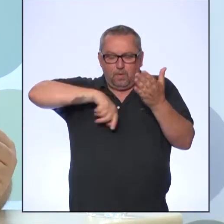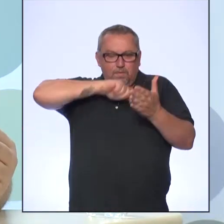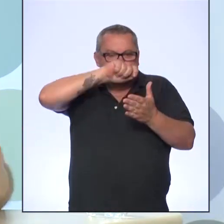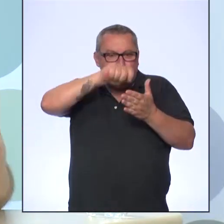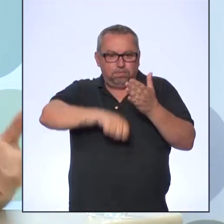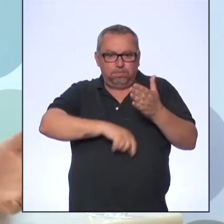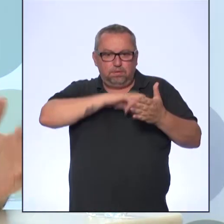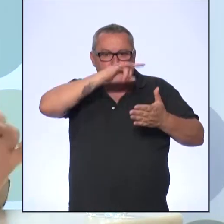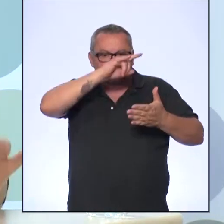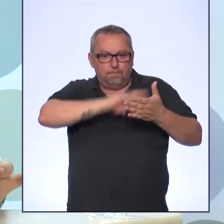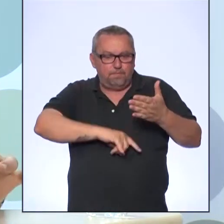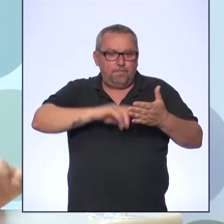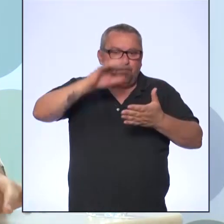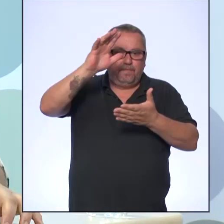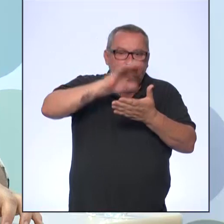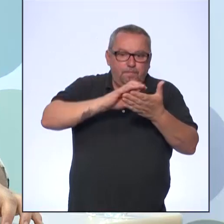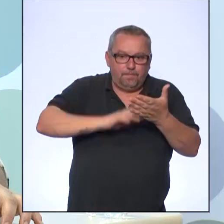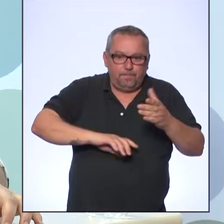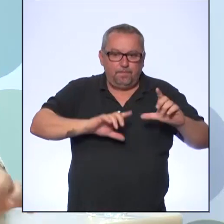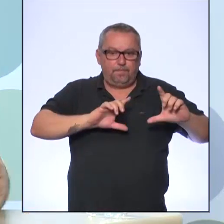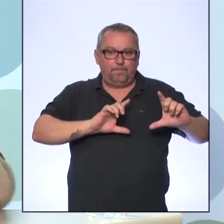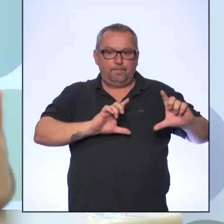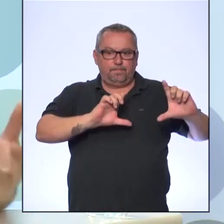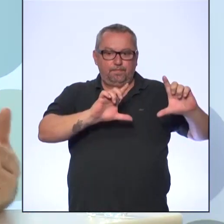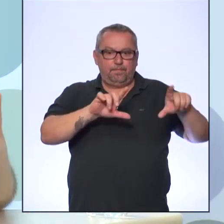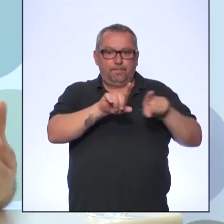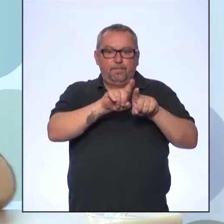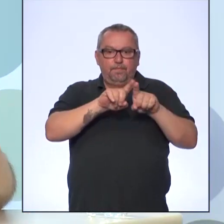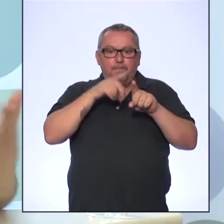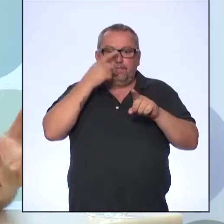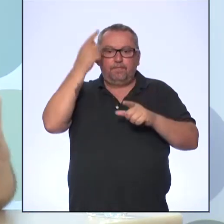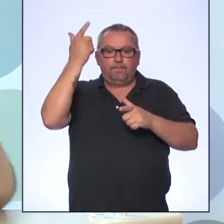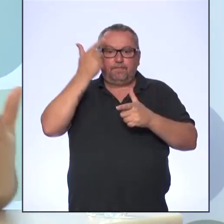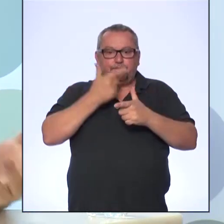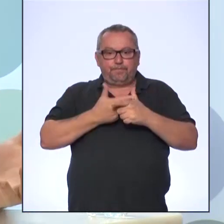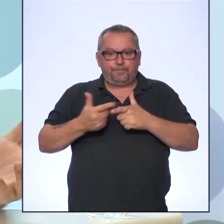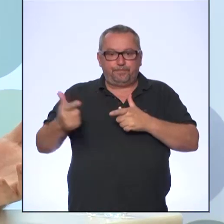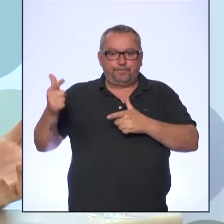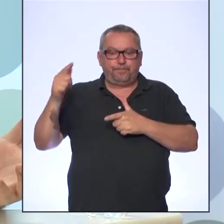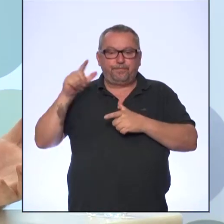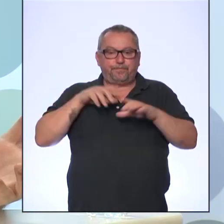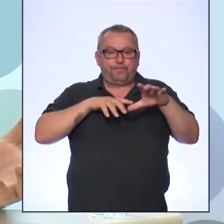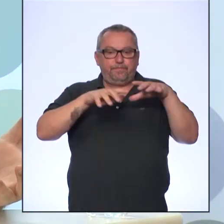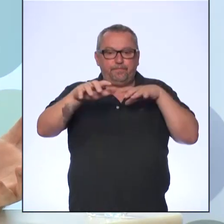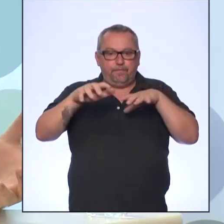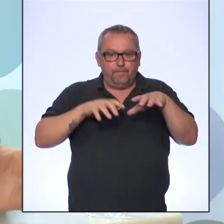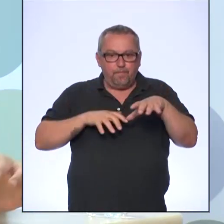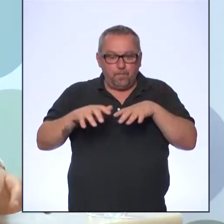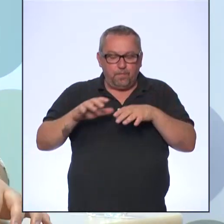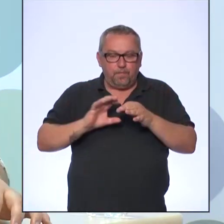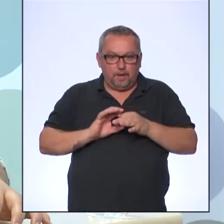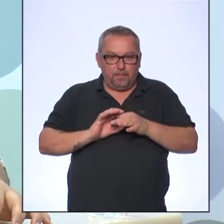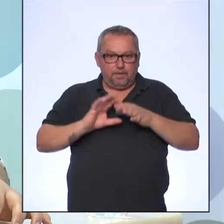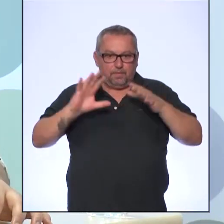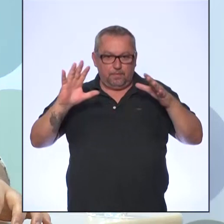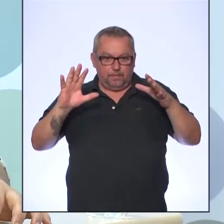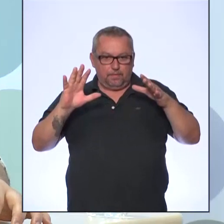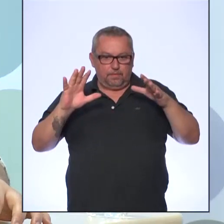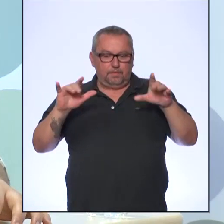documentos, textos, imagens, falando sobre esses movimentos emancipatórios.